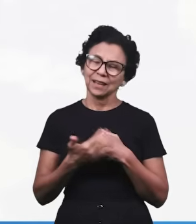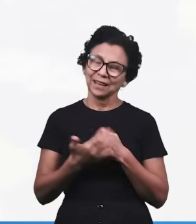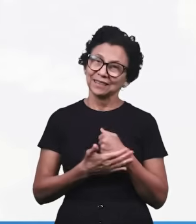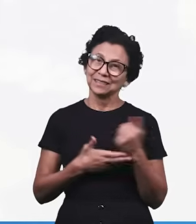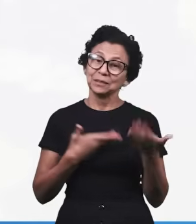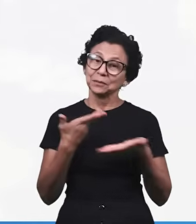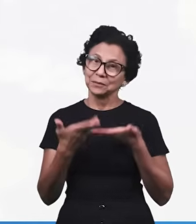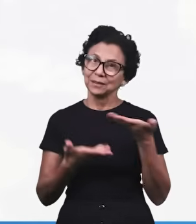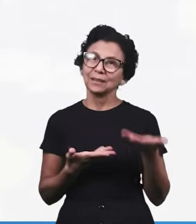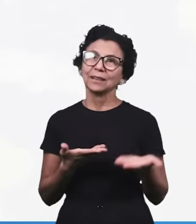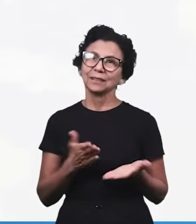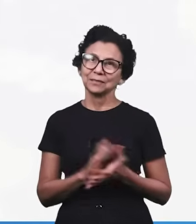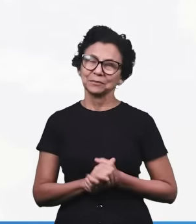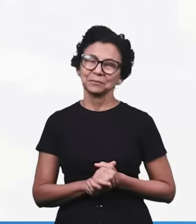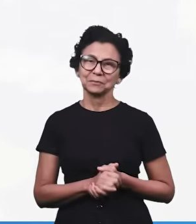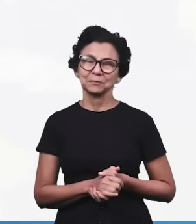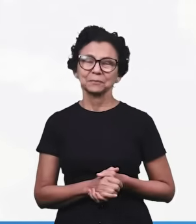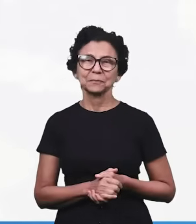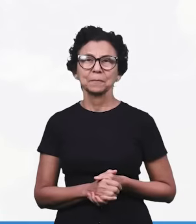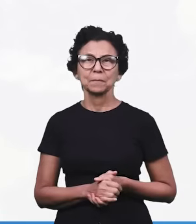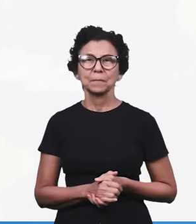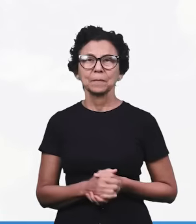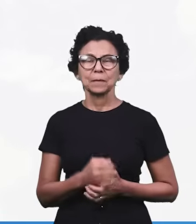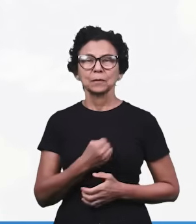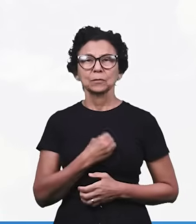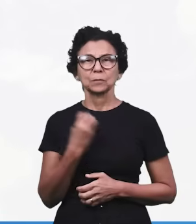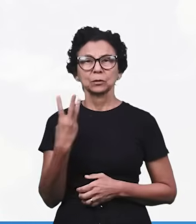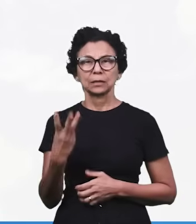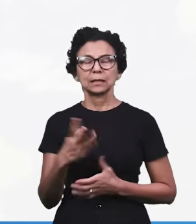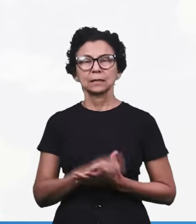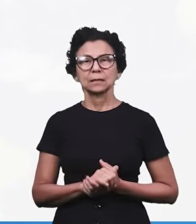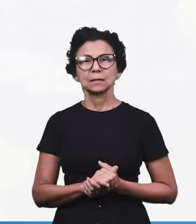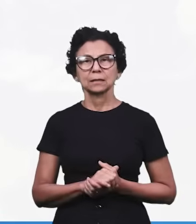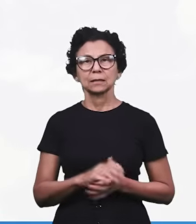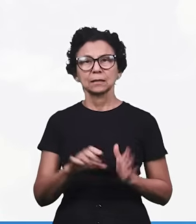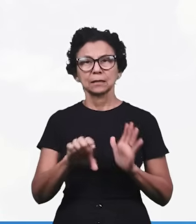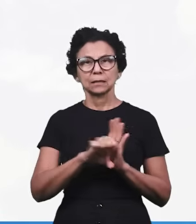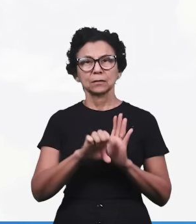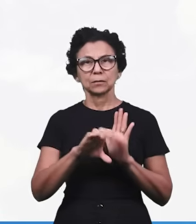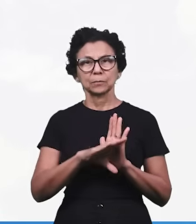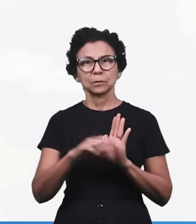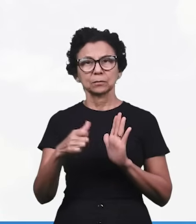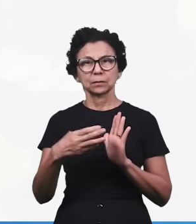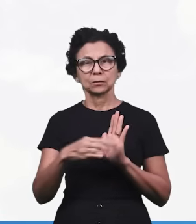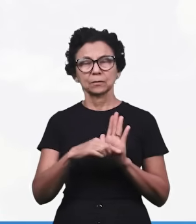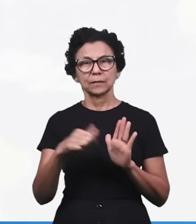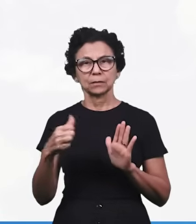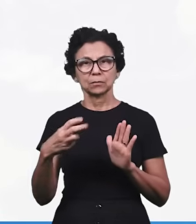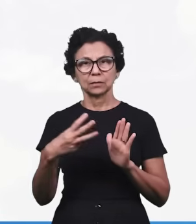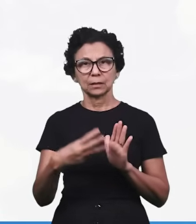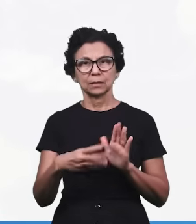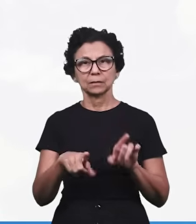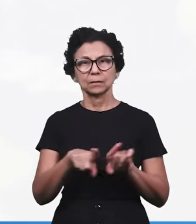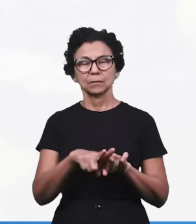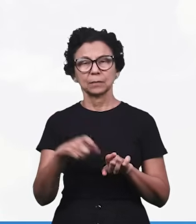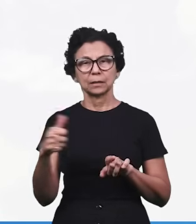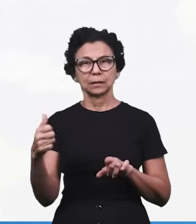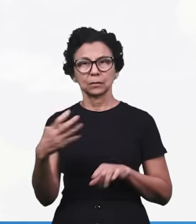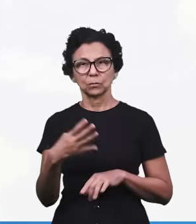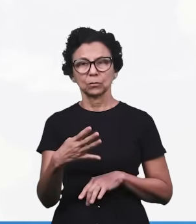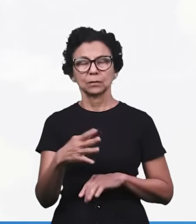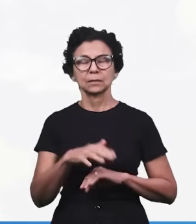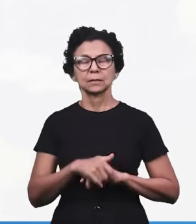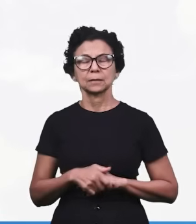carinho, que é o grupo de acessibilidade. Vamos lá, a pergunta de número 3 diz o seguinte: leia Êxodo capítulo 14, verso 13 e 14a